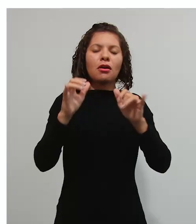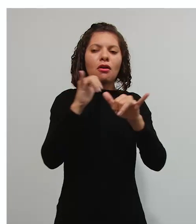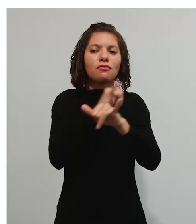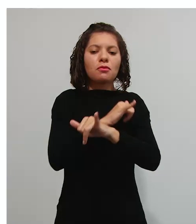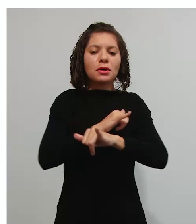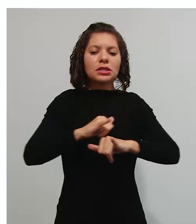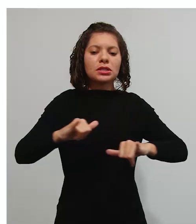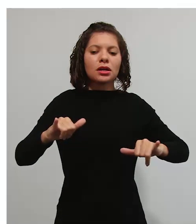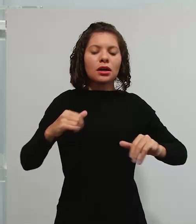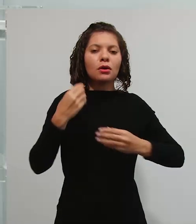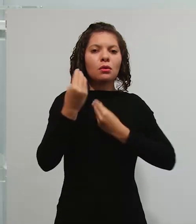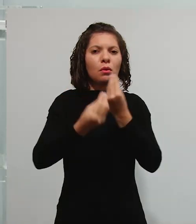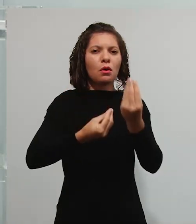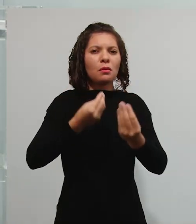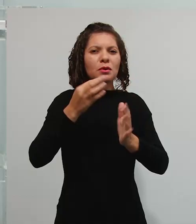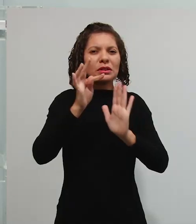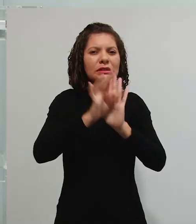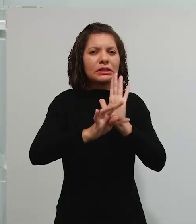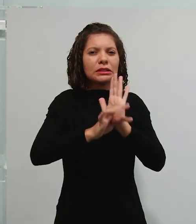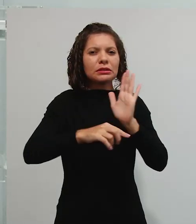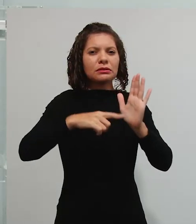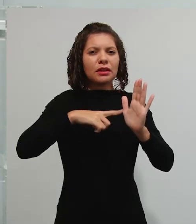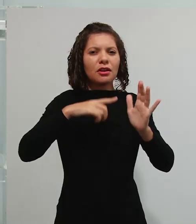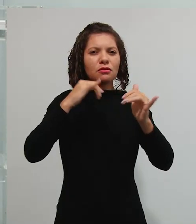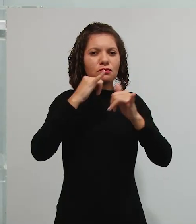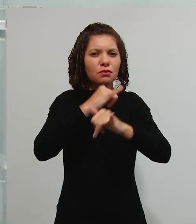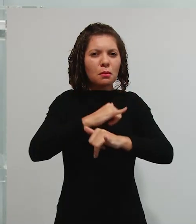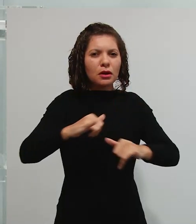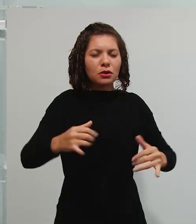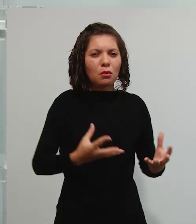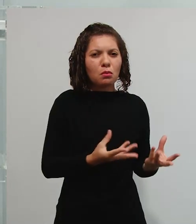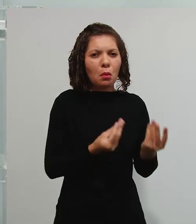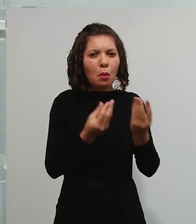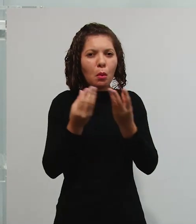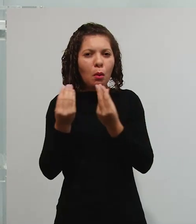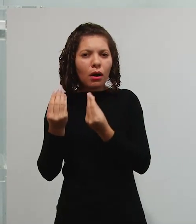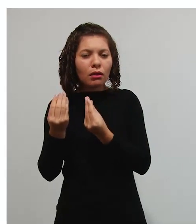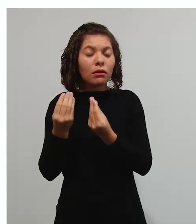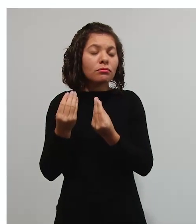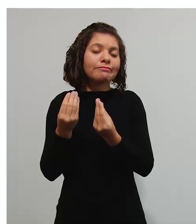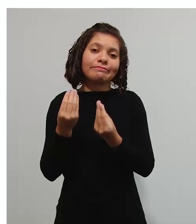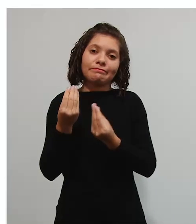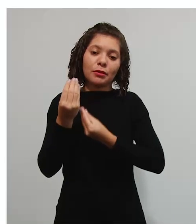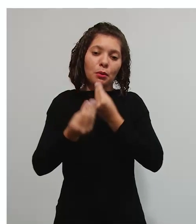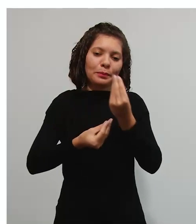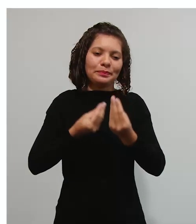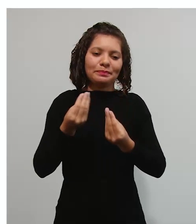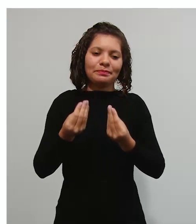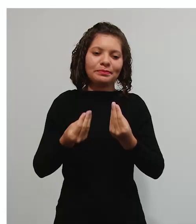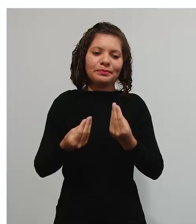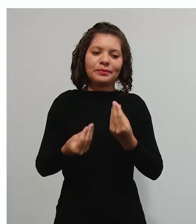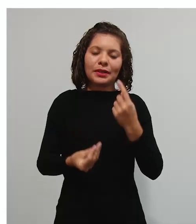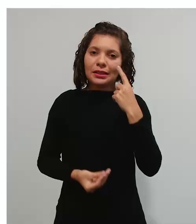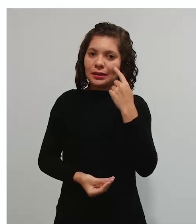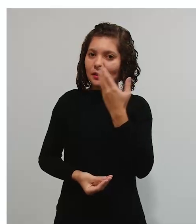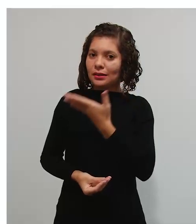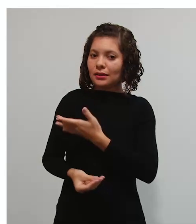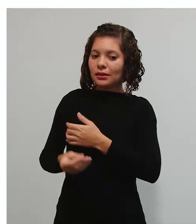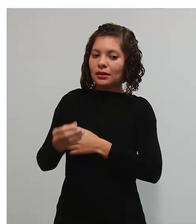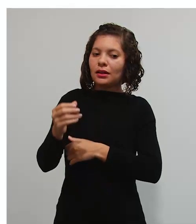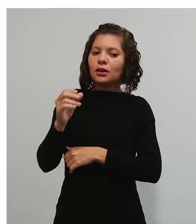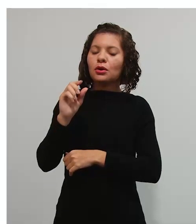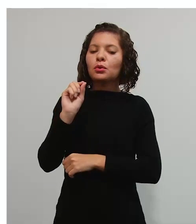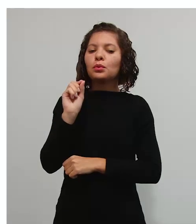de informação, se é um texto que tem muitas informações novas ou poucas informações novas. E a